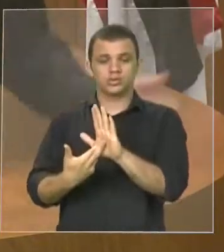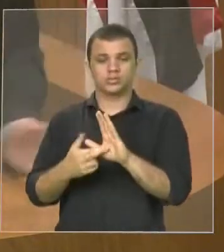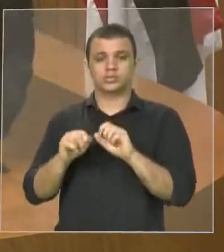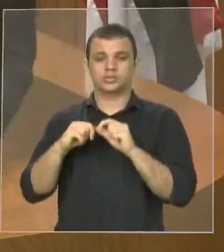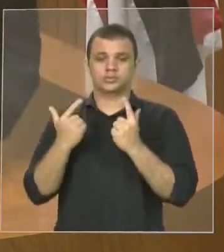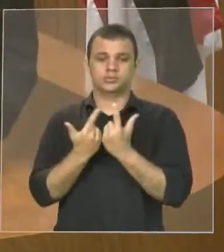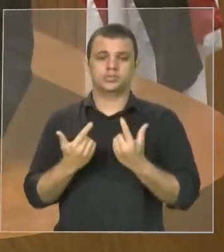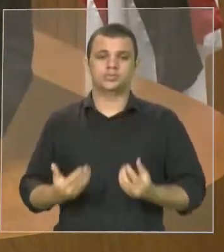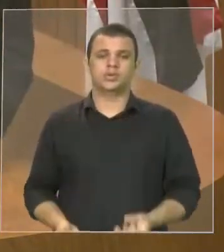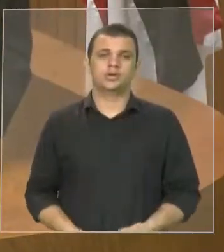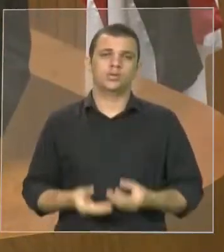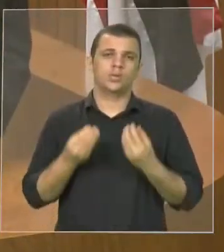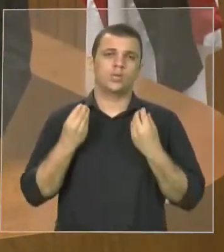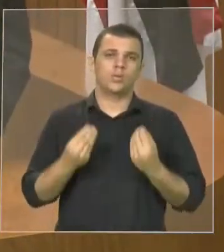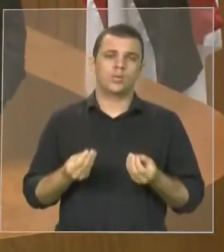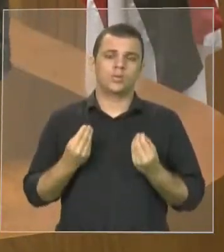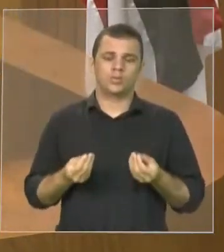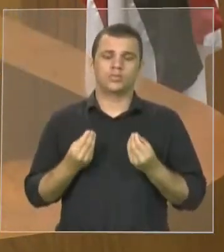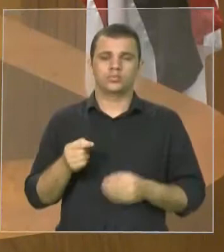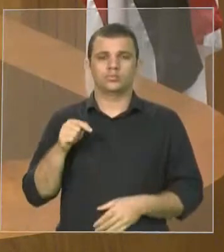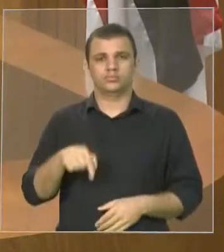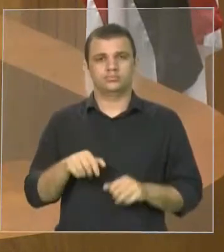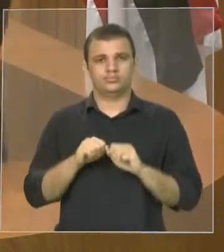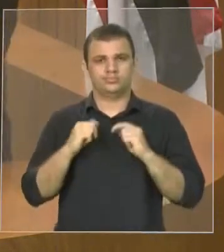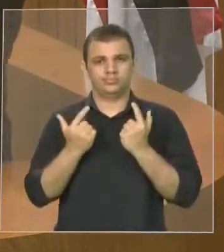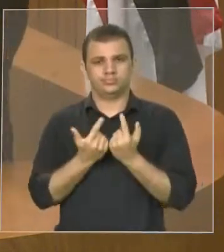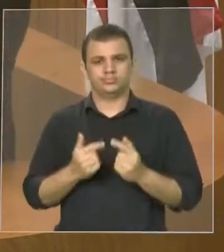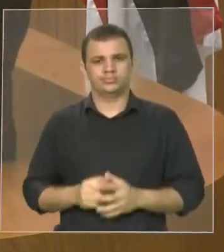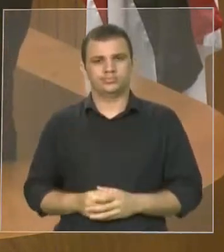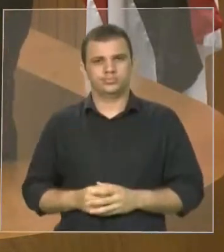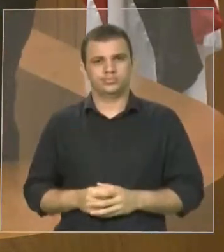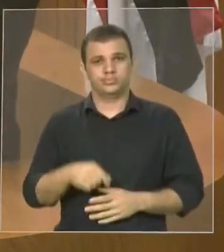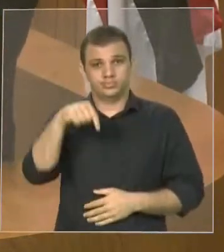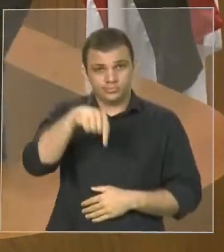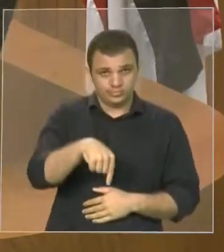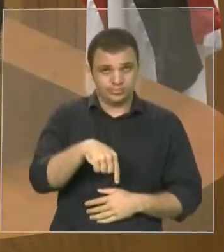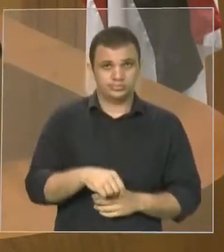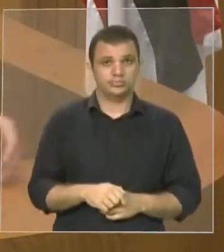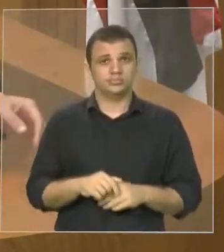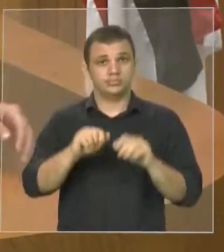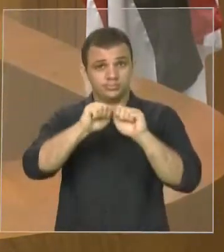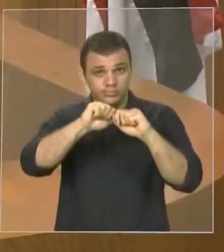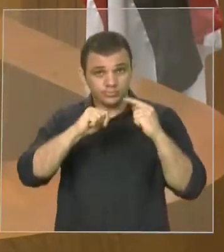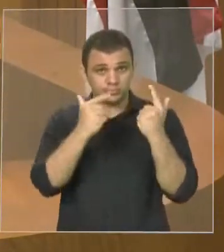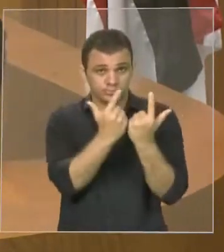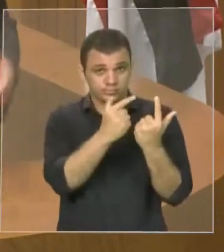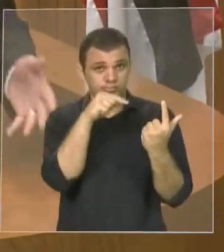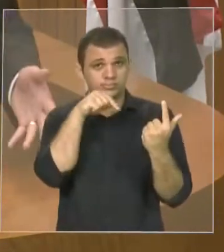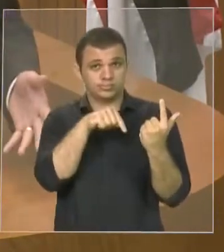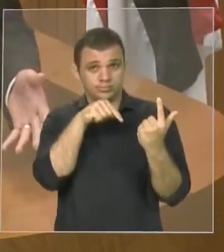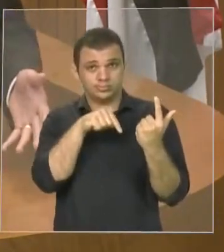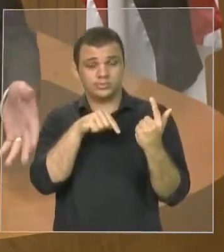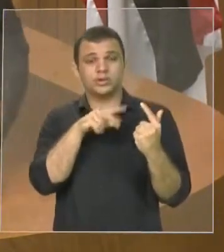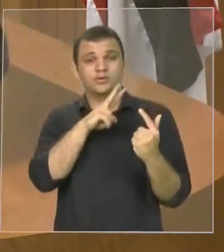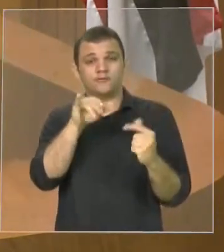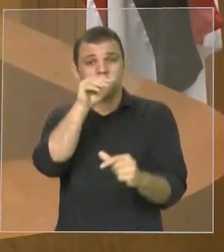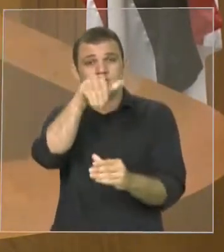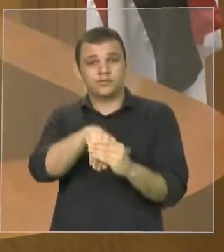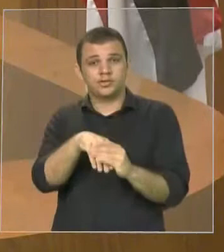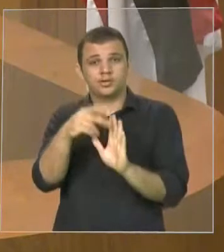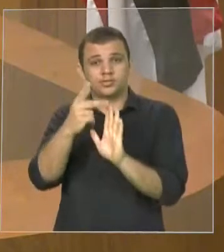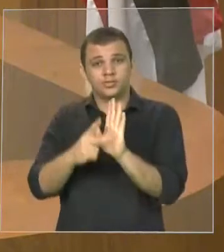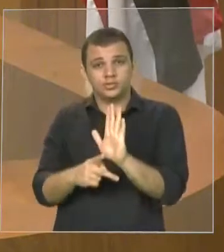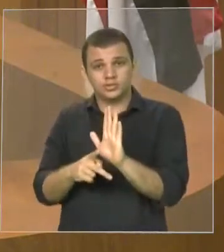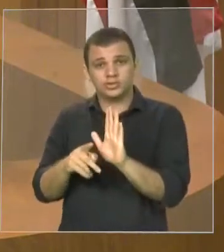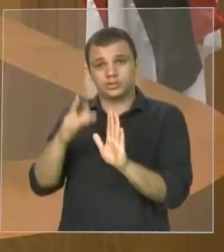essa casa chegou. A Assembleia Legislativa votar, deputado Edilásio, um projeto que retira